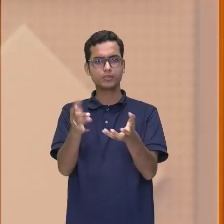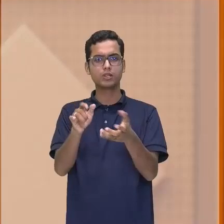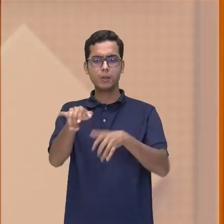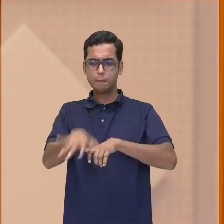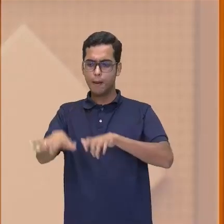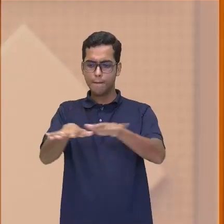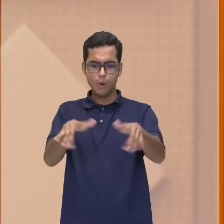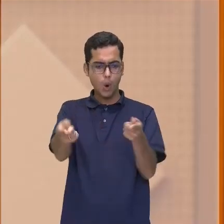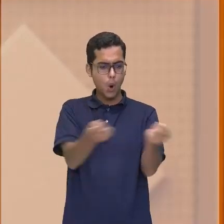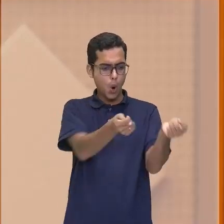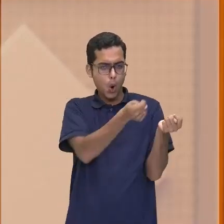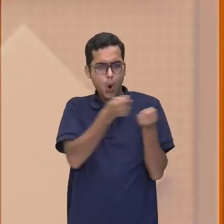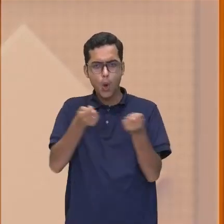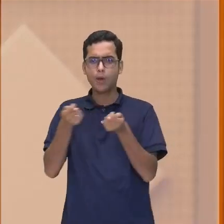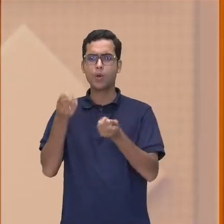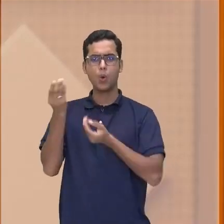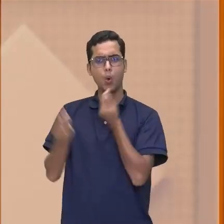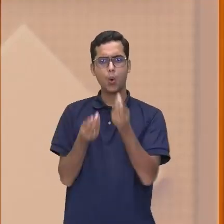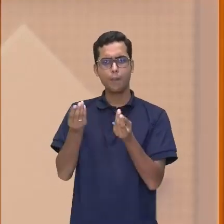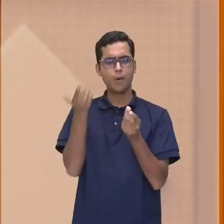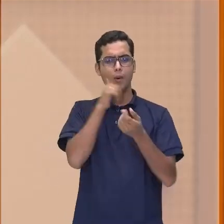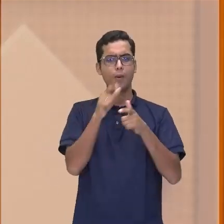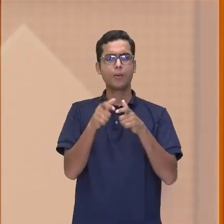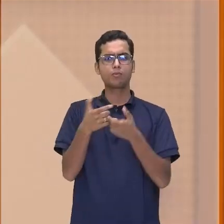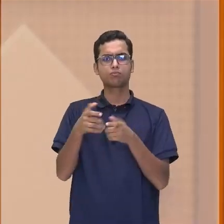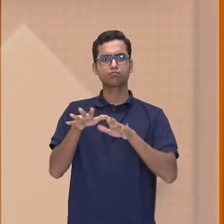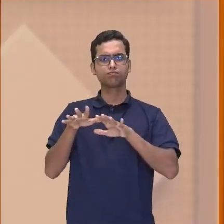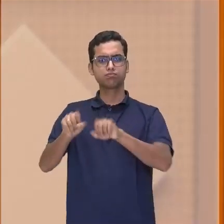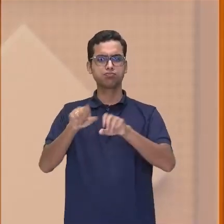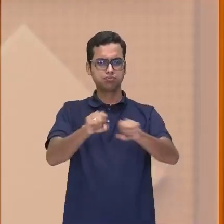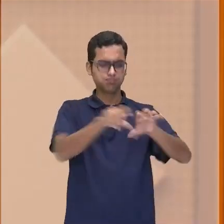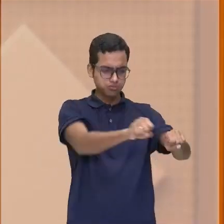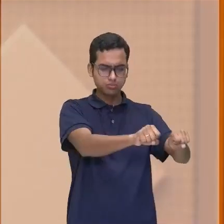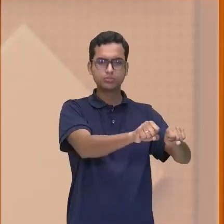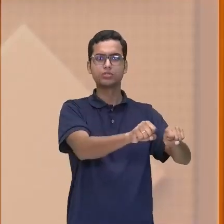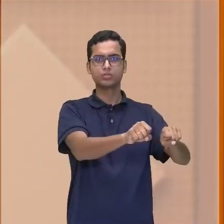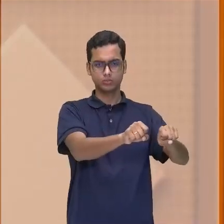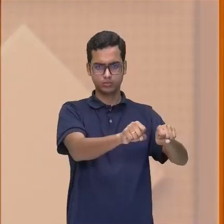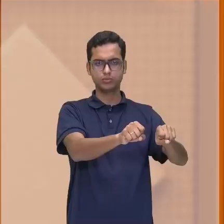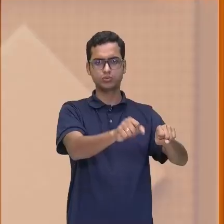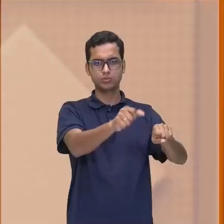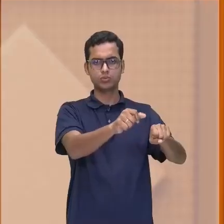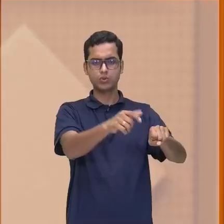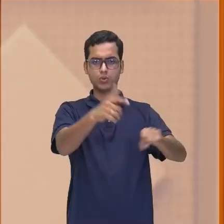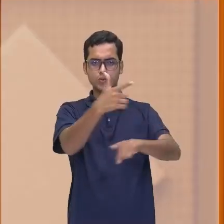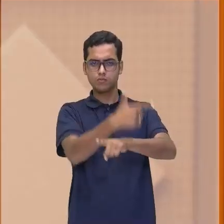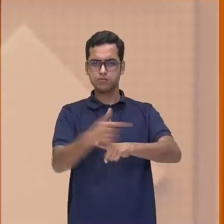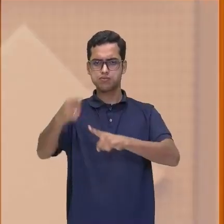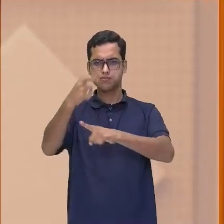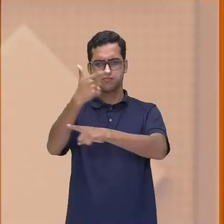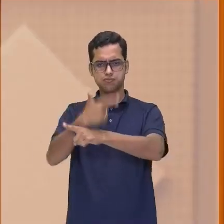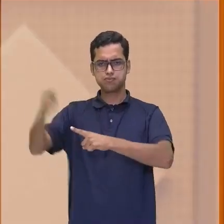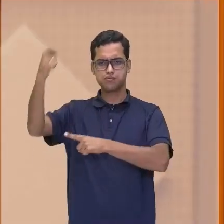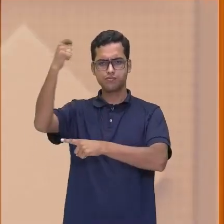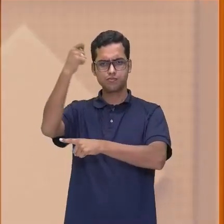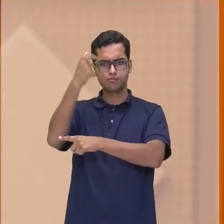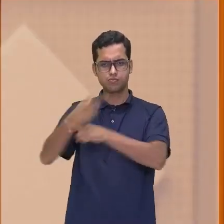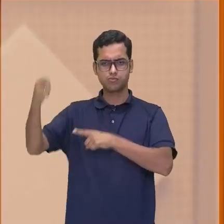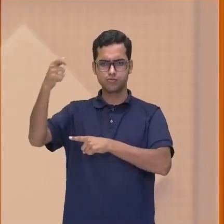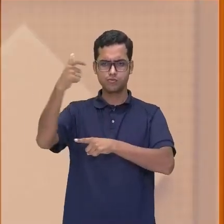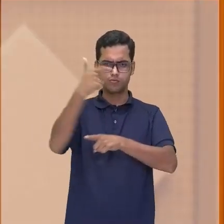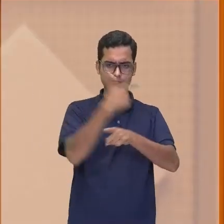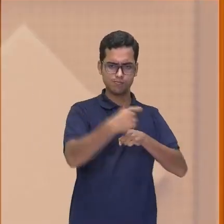vai aumentar através de tomada de territórios, através de conquistas, e quem vai estar à frente